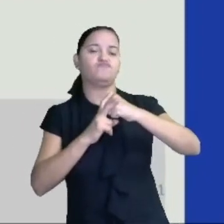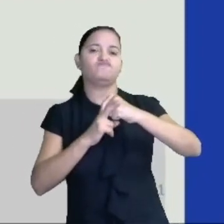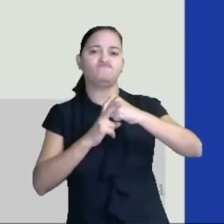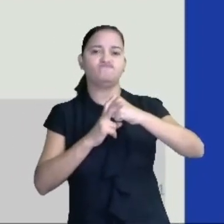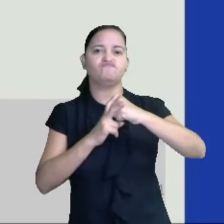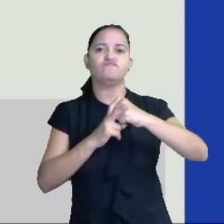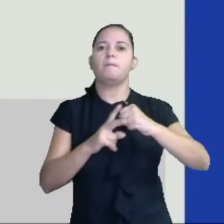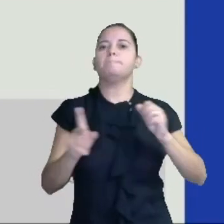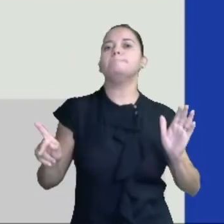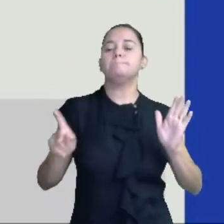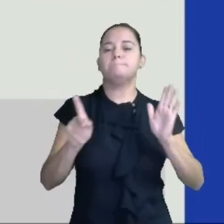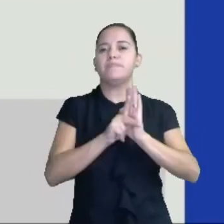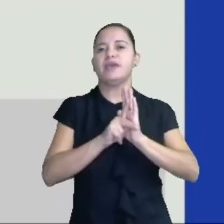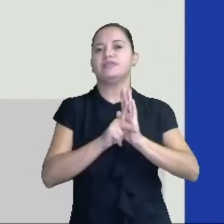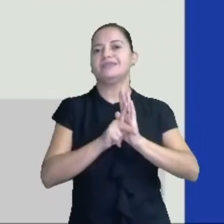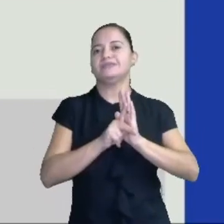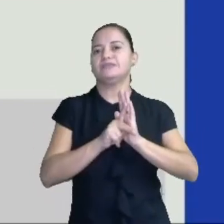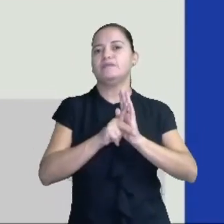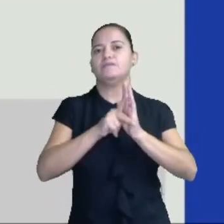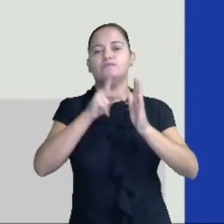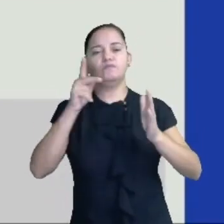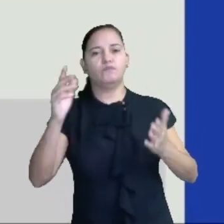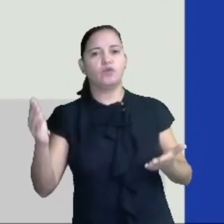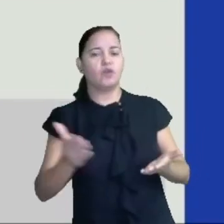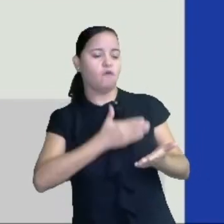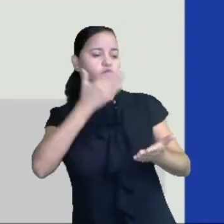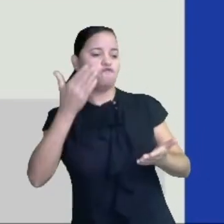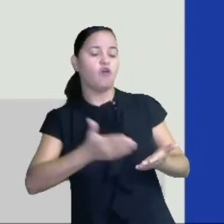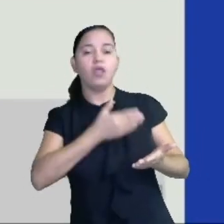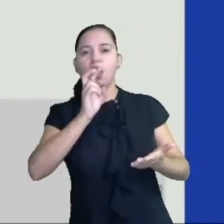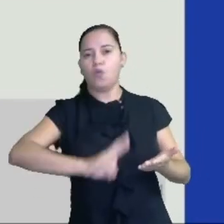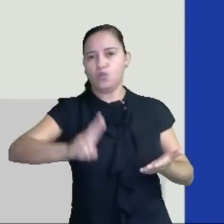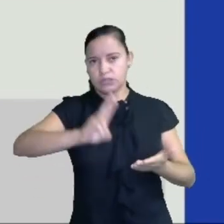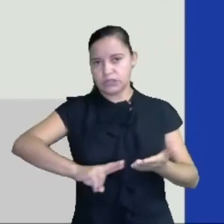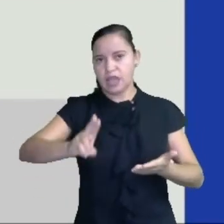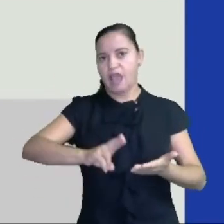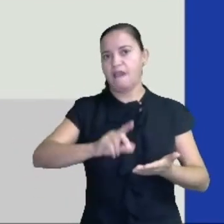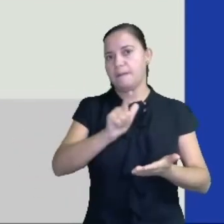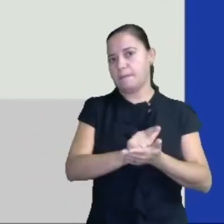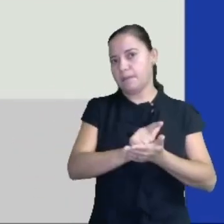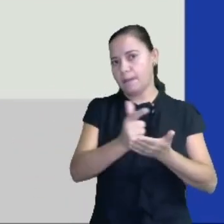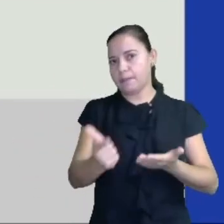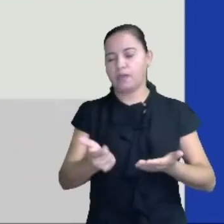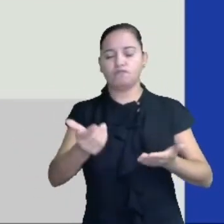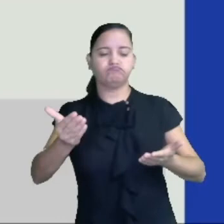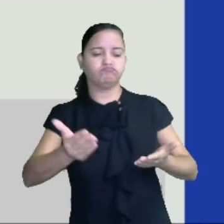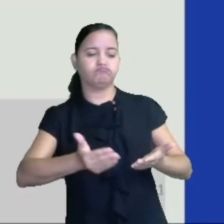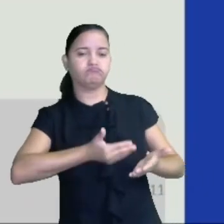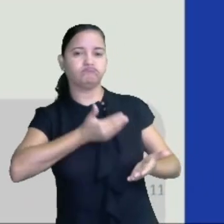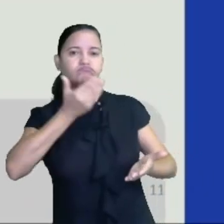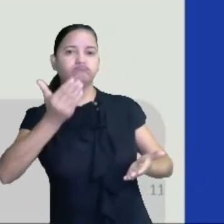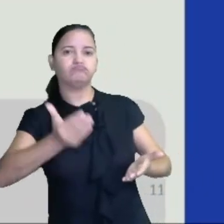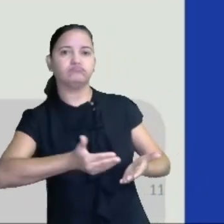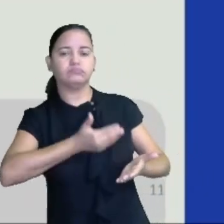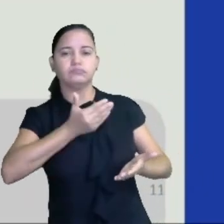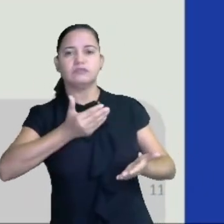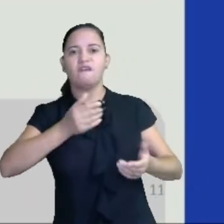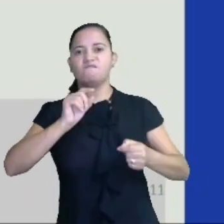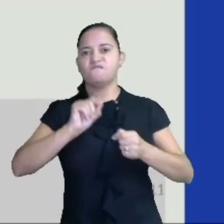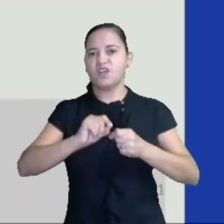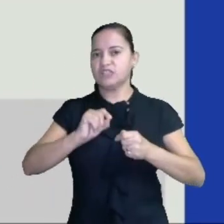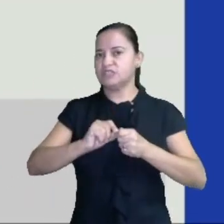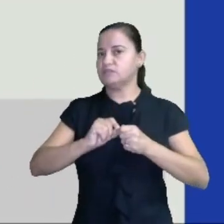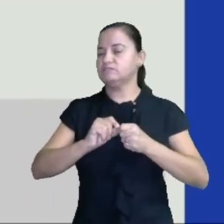Então, folhear é uma ação. Se é uma ação, ear é sufixo, sempre serão